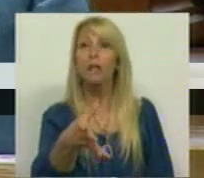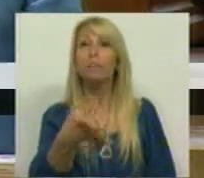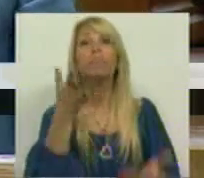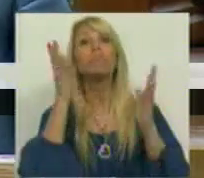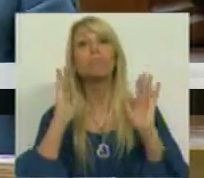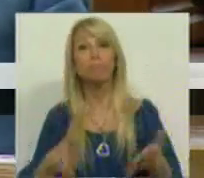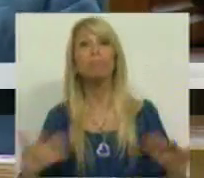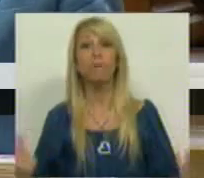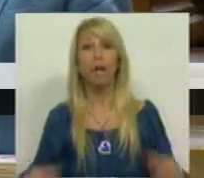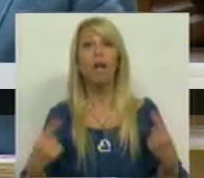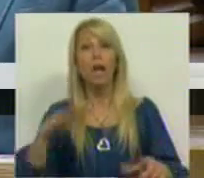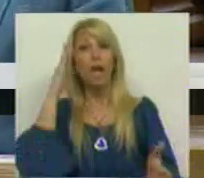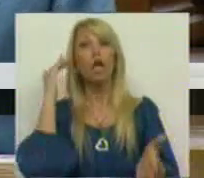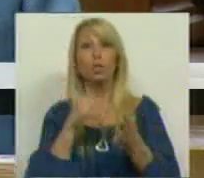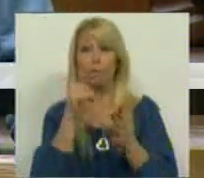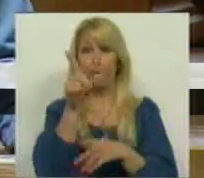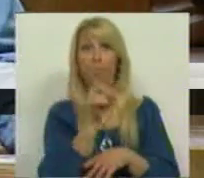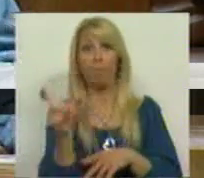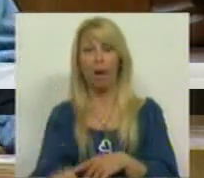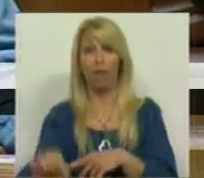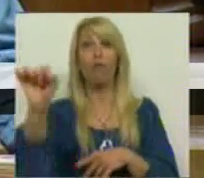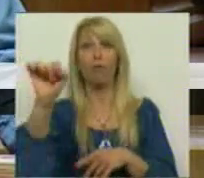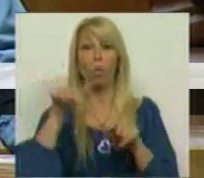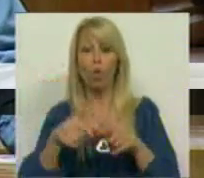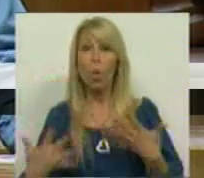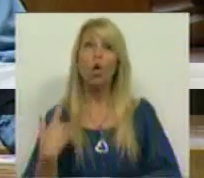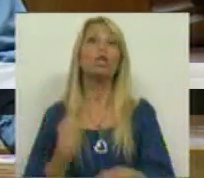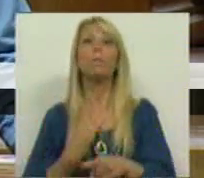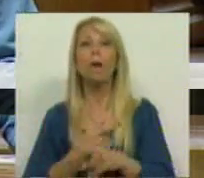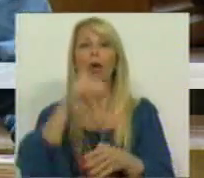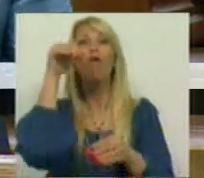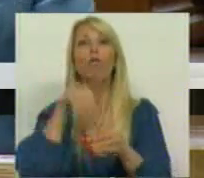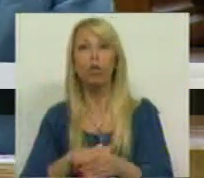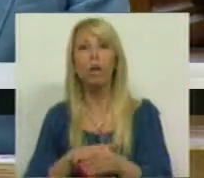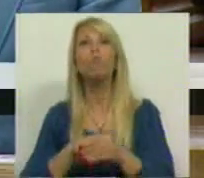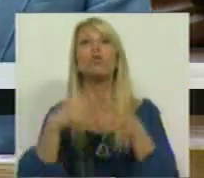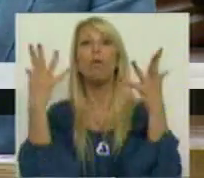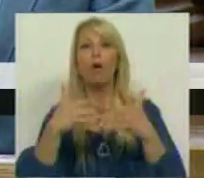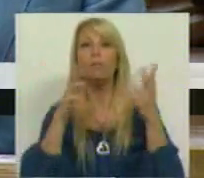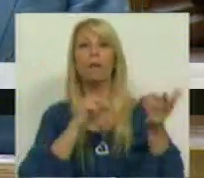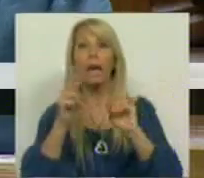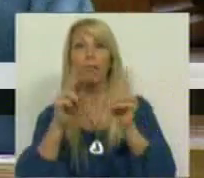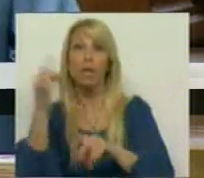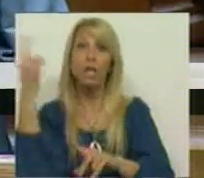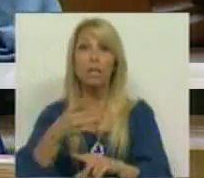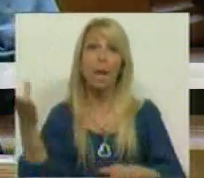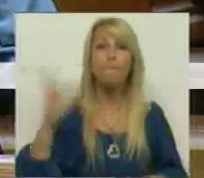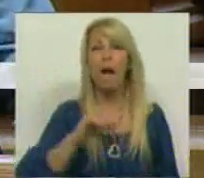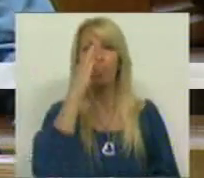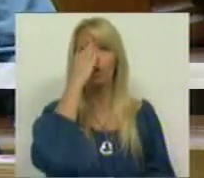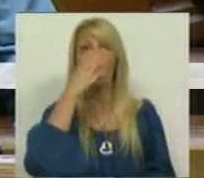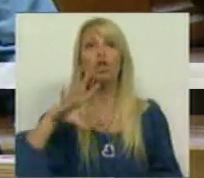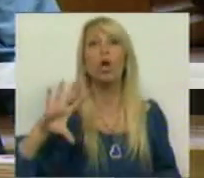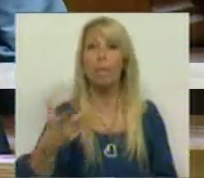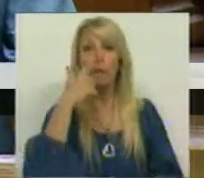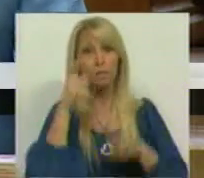haver consequências destas palavras quando hoje mesmo votamos um orçamento retificativo que exige mais esforços ao país